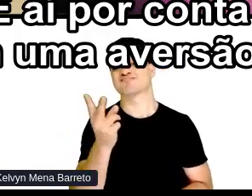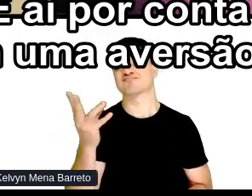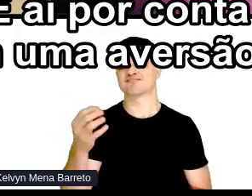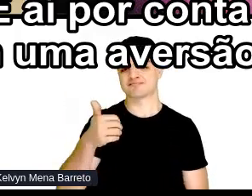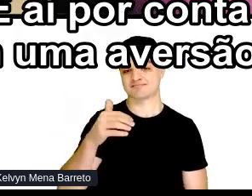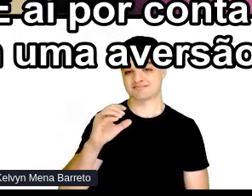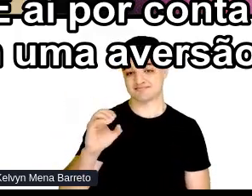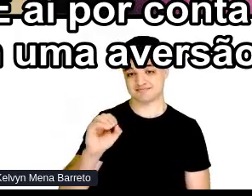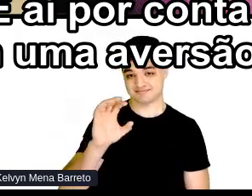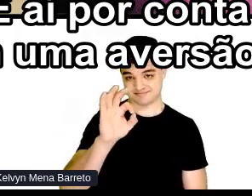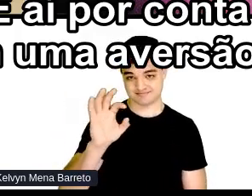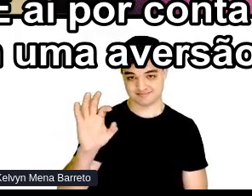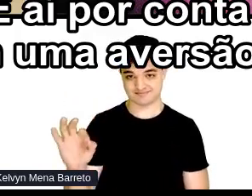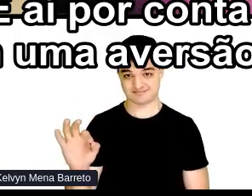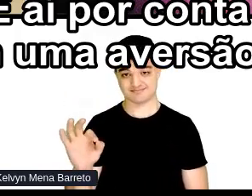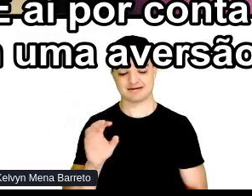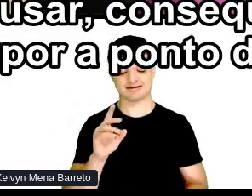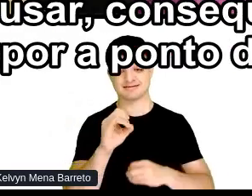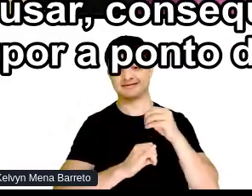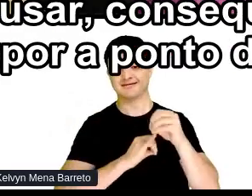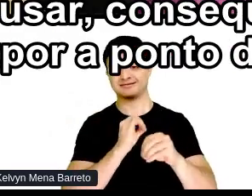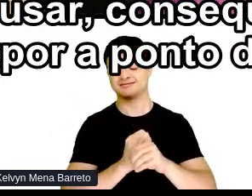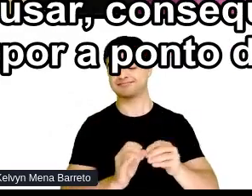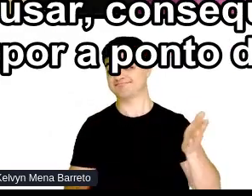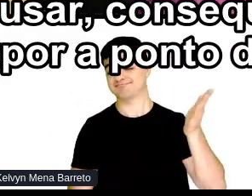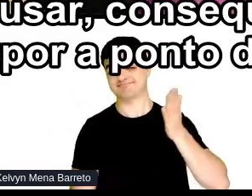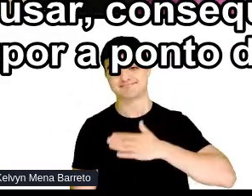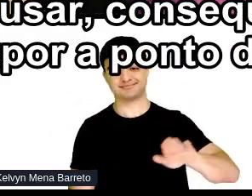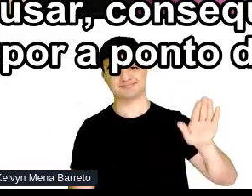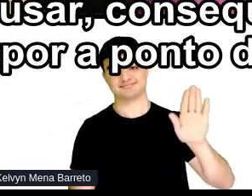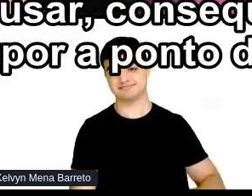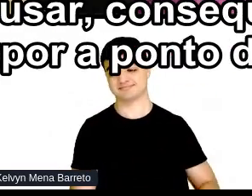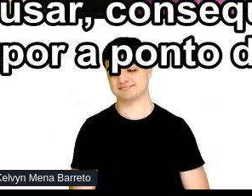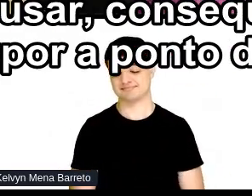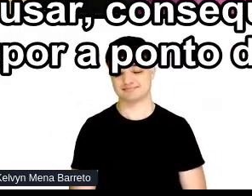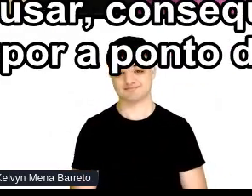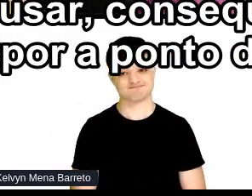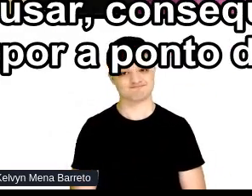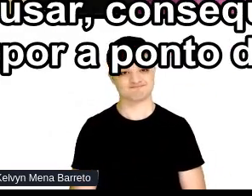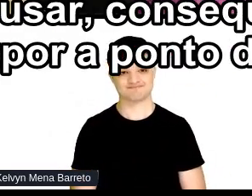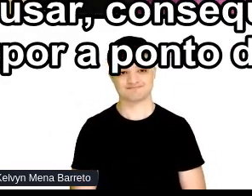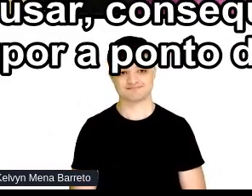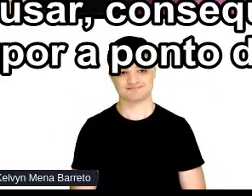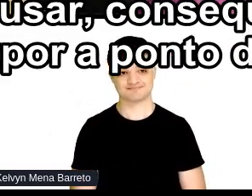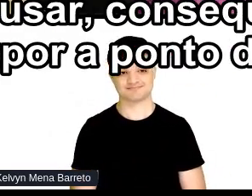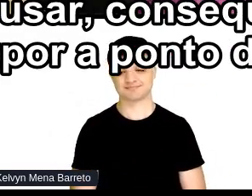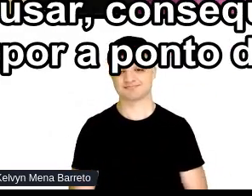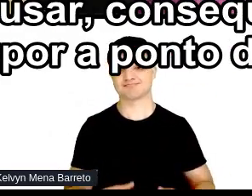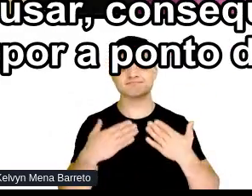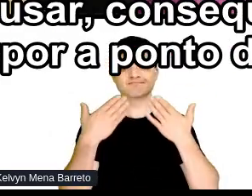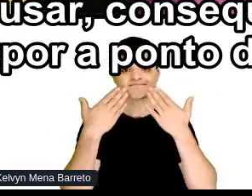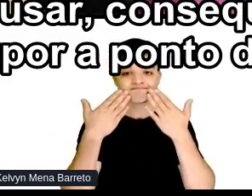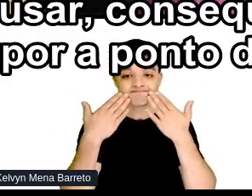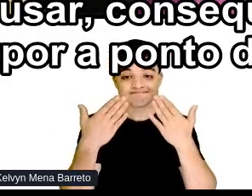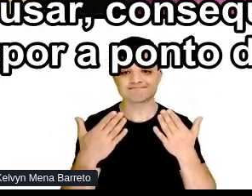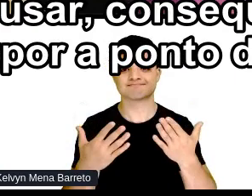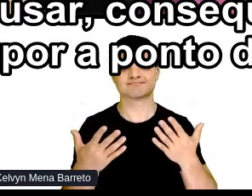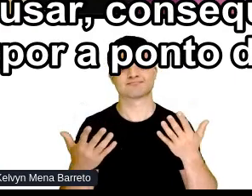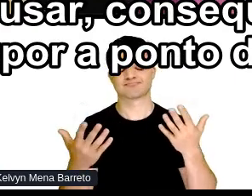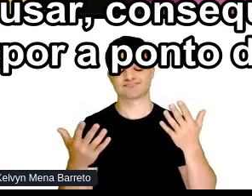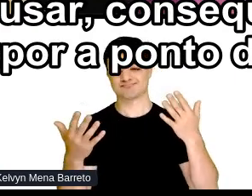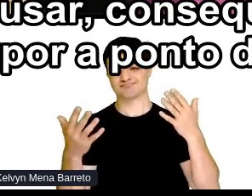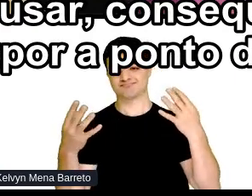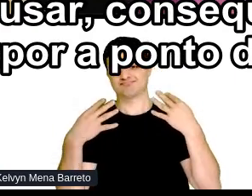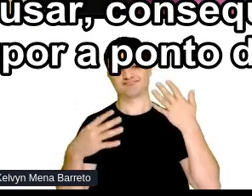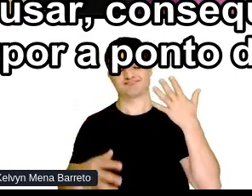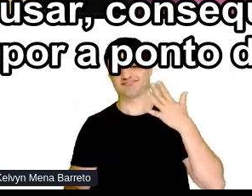acaba sendo um pouco, traz afastamento, então, tipo, eles aproximam quem está longe, mas afasta quem está perto, e aí